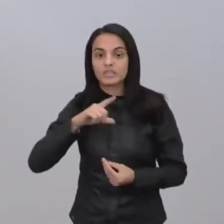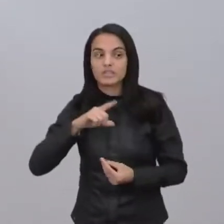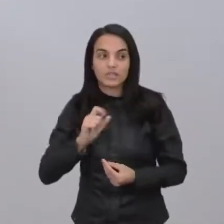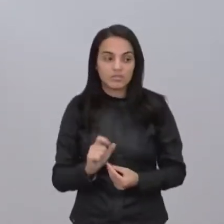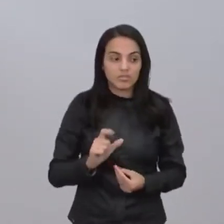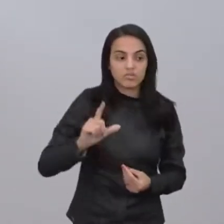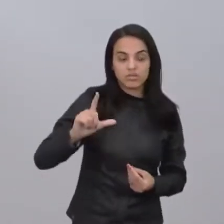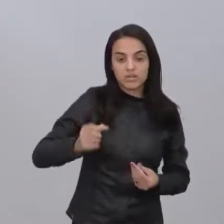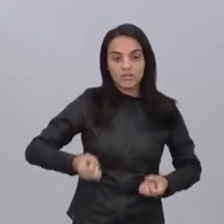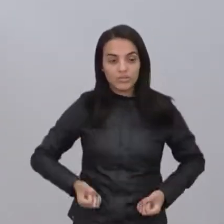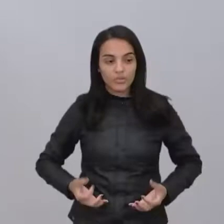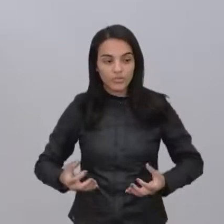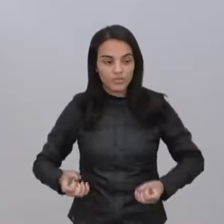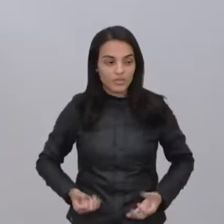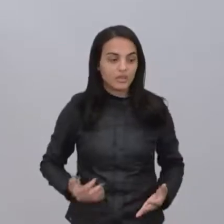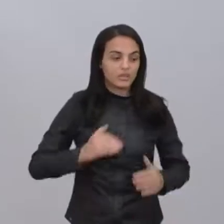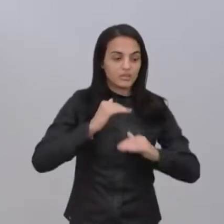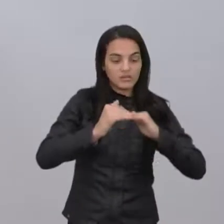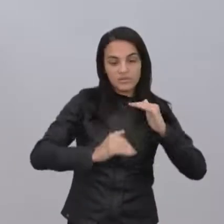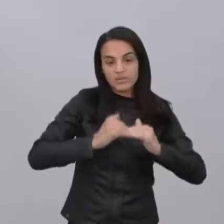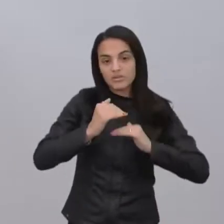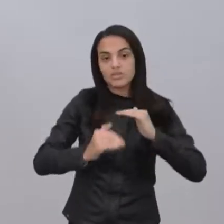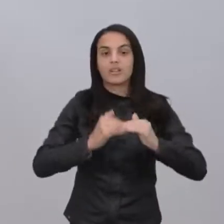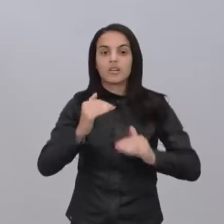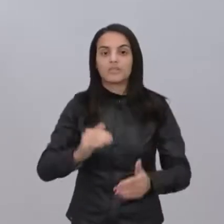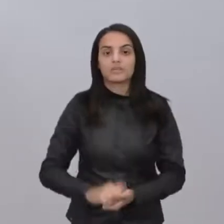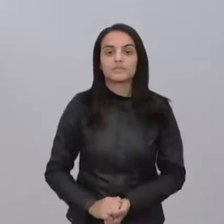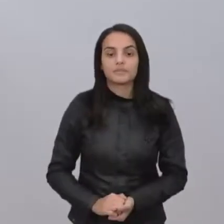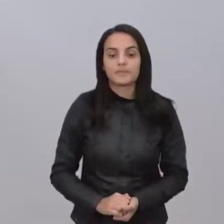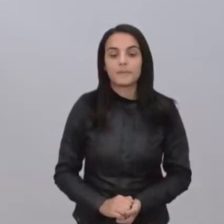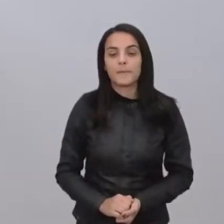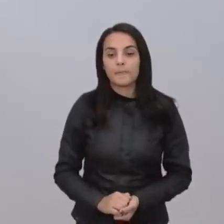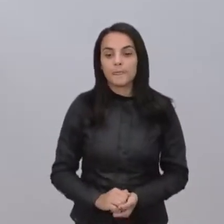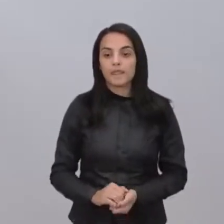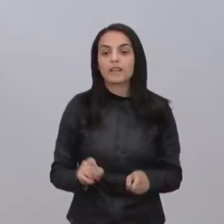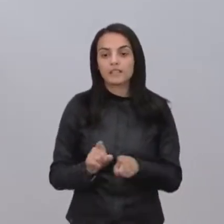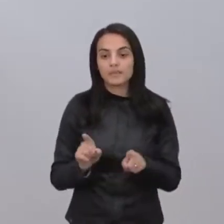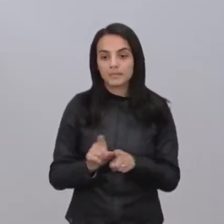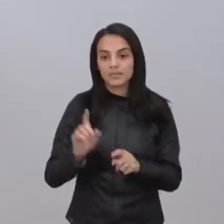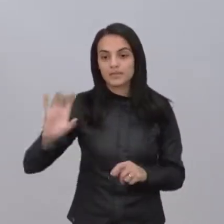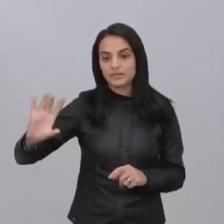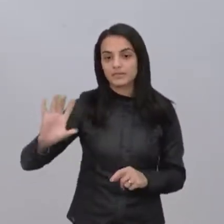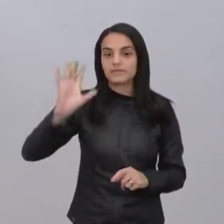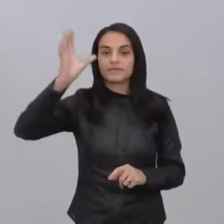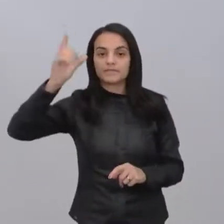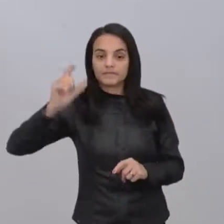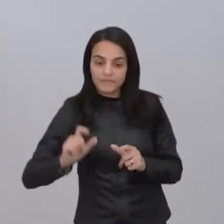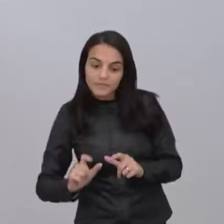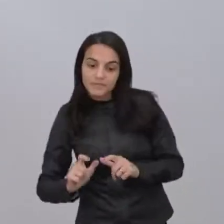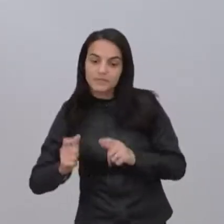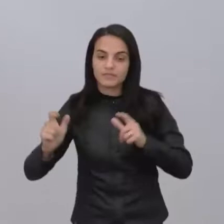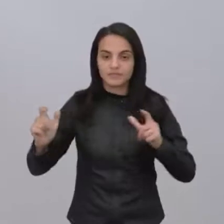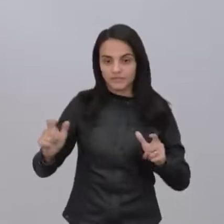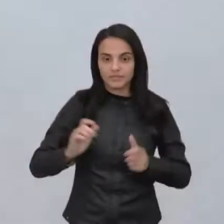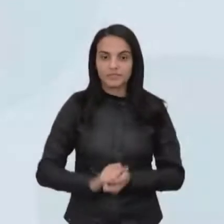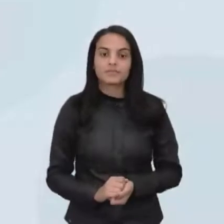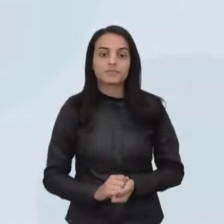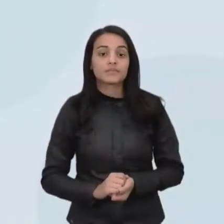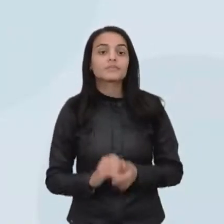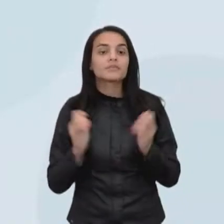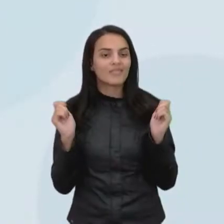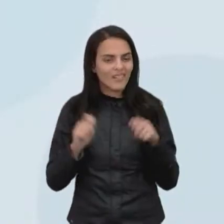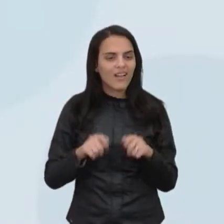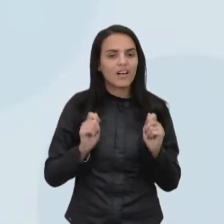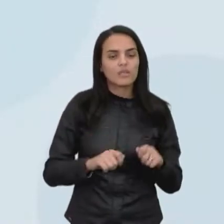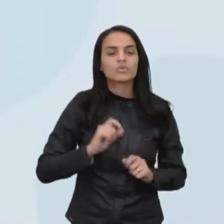do consumo, desenvolvimento do agronegócio, então também ocorreu aí, né, um aumento nas permissões. Então, permissão,